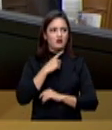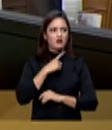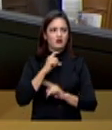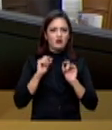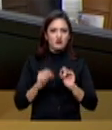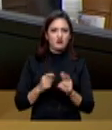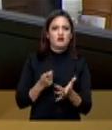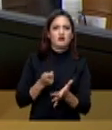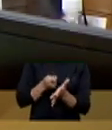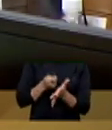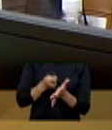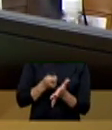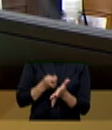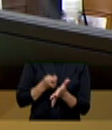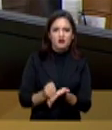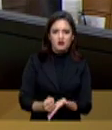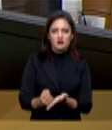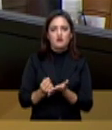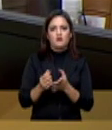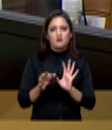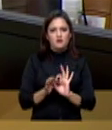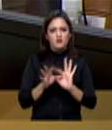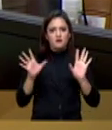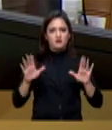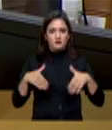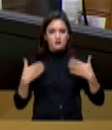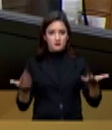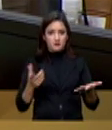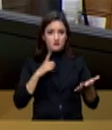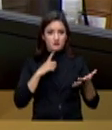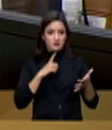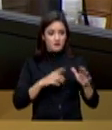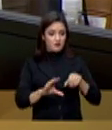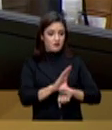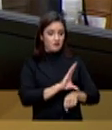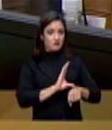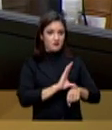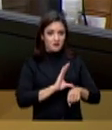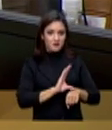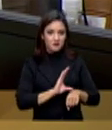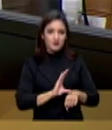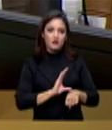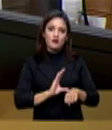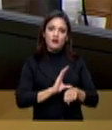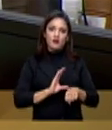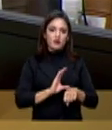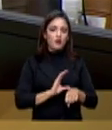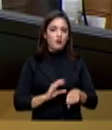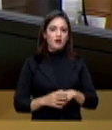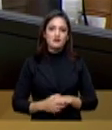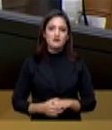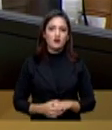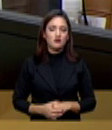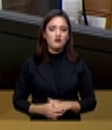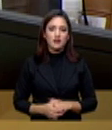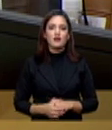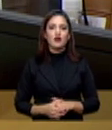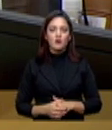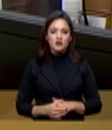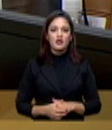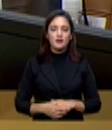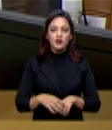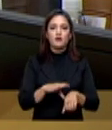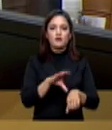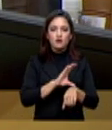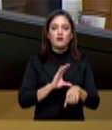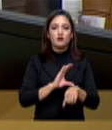a celebração de contratos de concessão quando o ordenamento o condicional outros meios para a prestação do